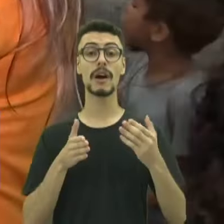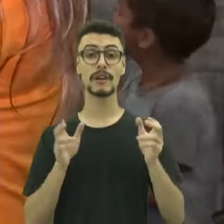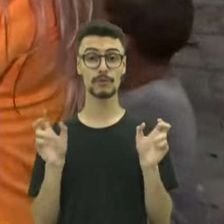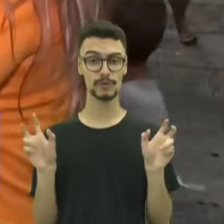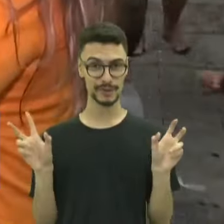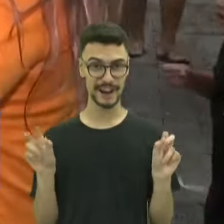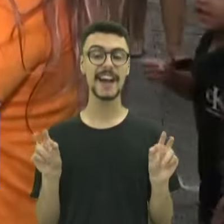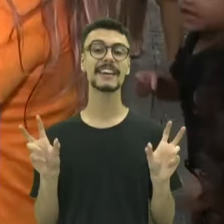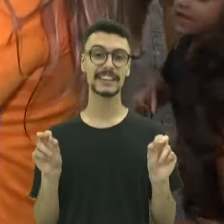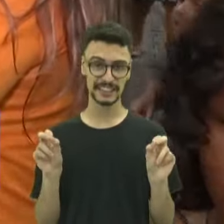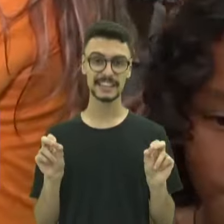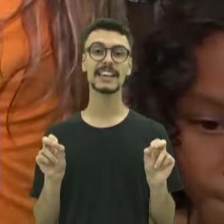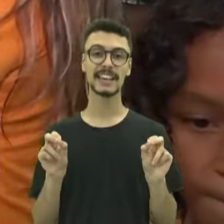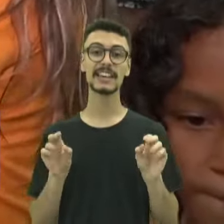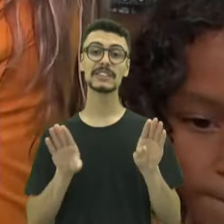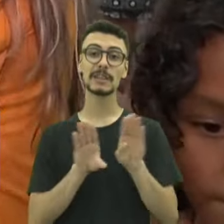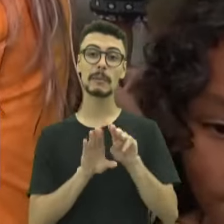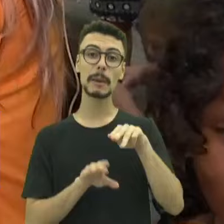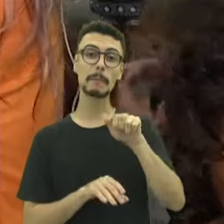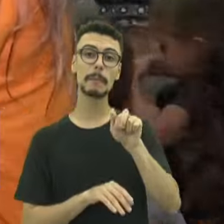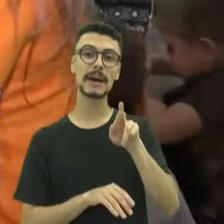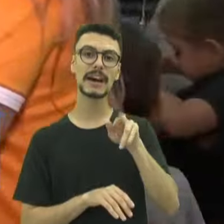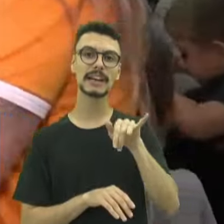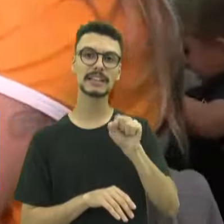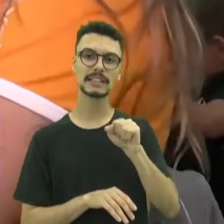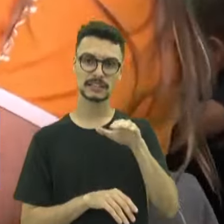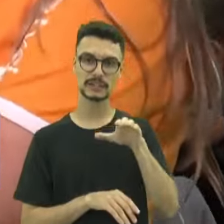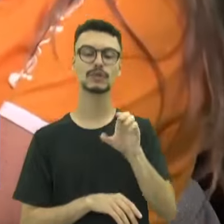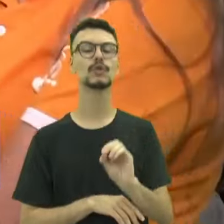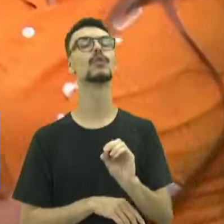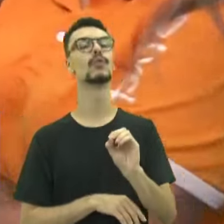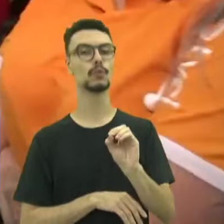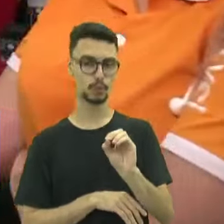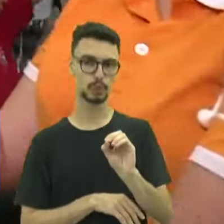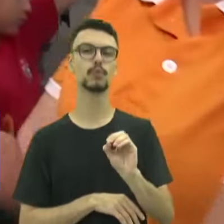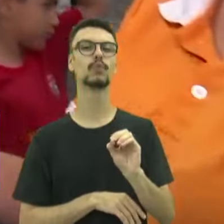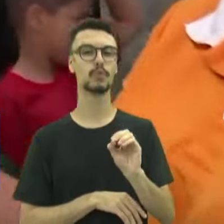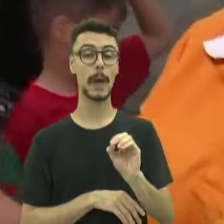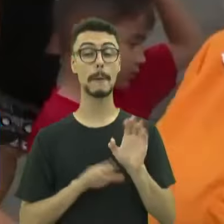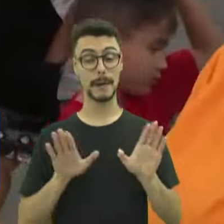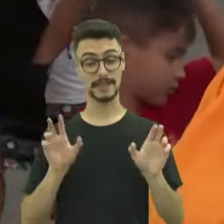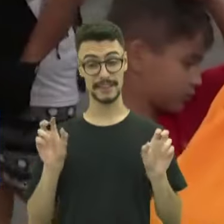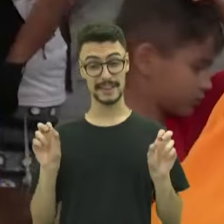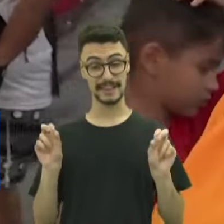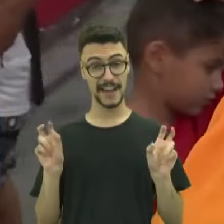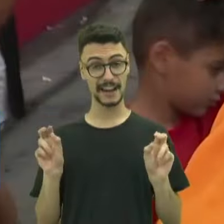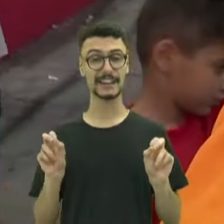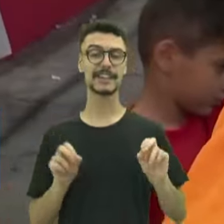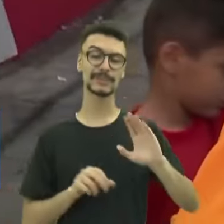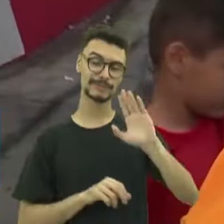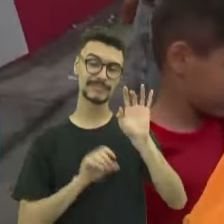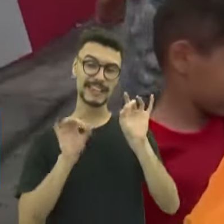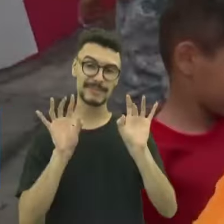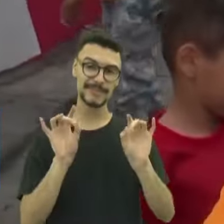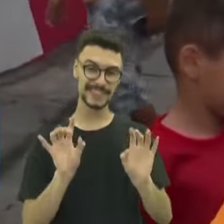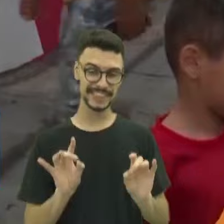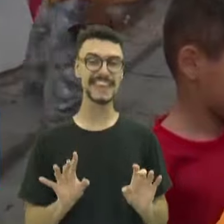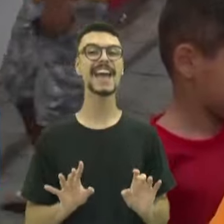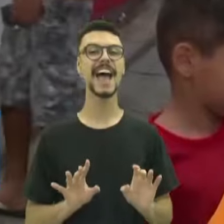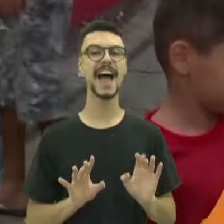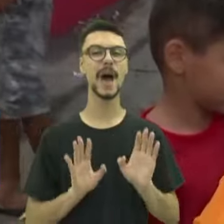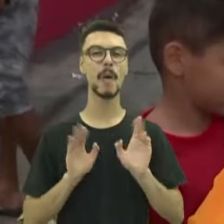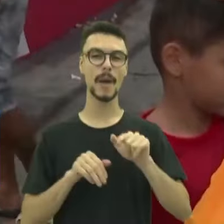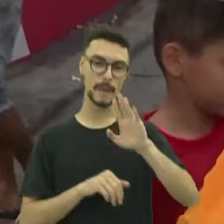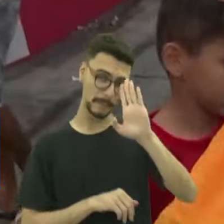prato. E o marisco, que é o prato dele. Caranguejo é estrela. O caranguejo é estrela. O caranguejo é estrela. Uhum. A cereja do